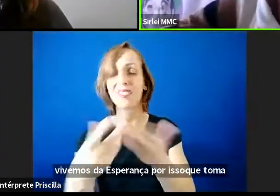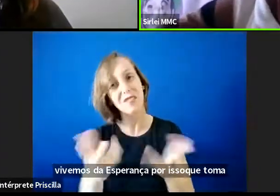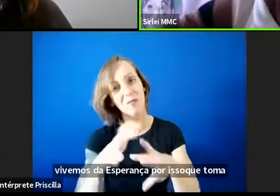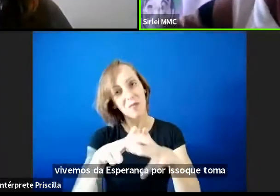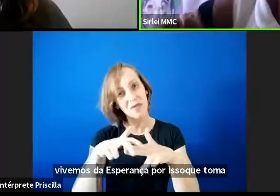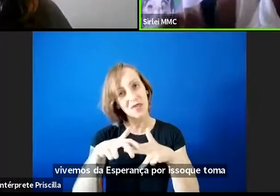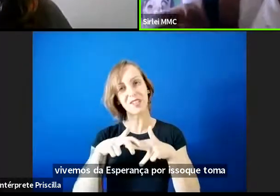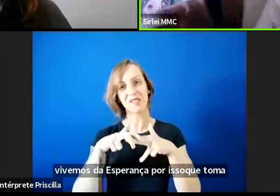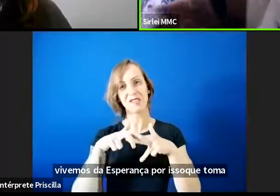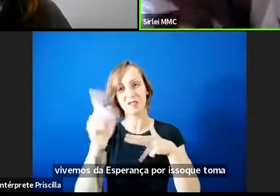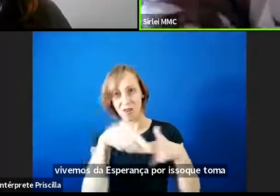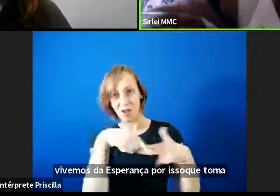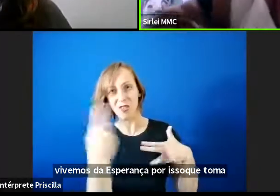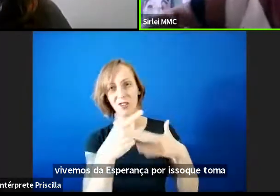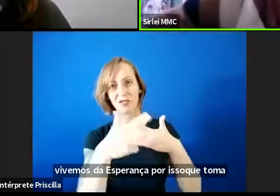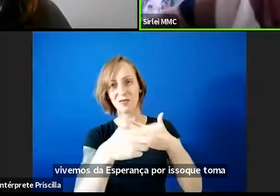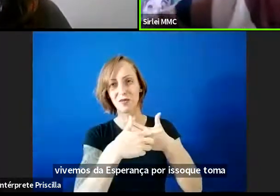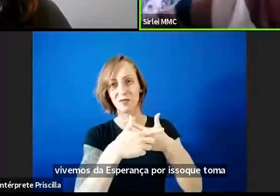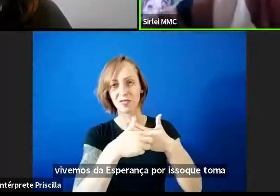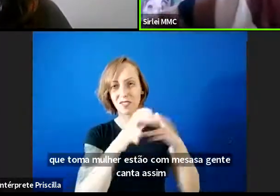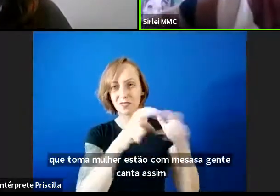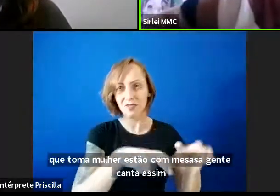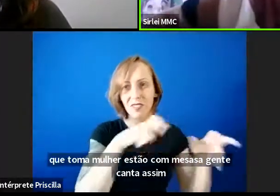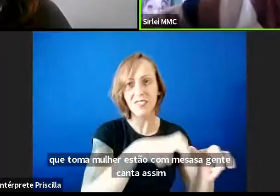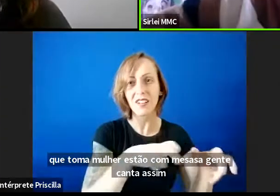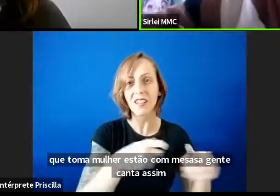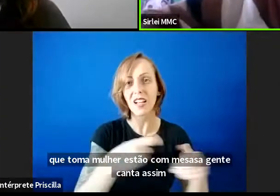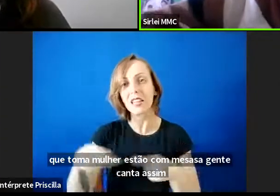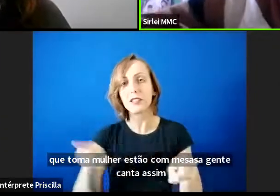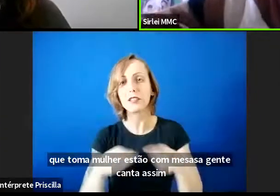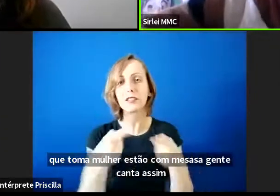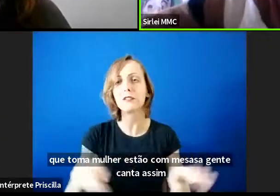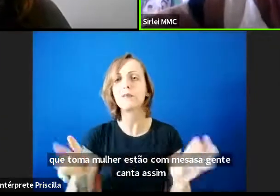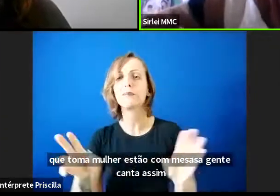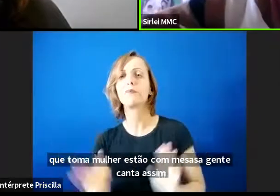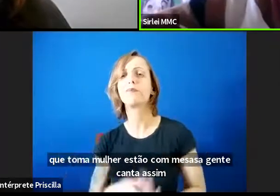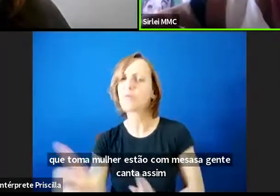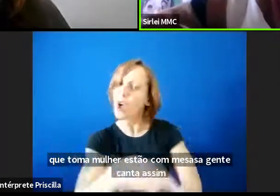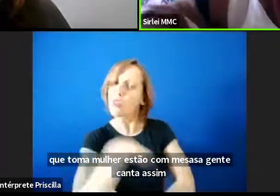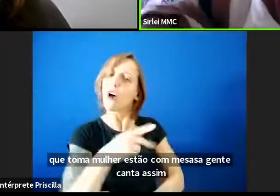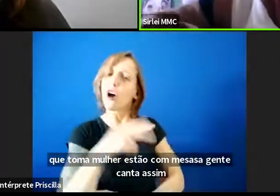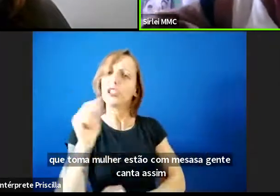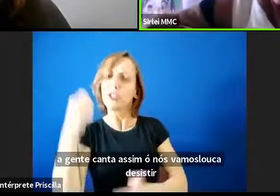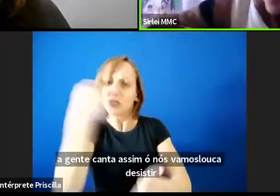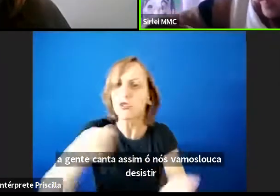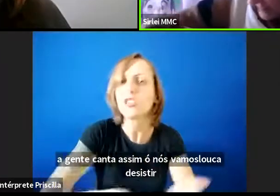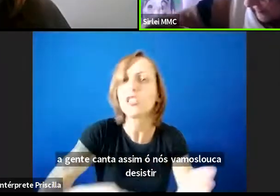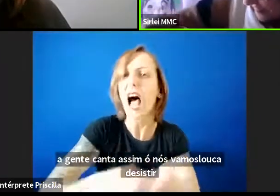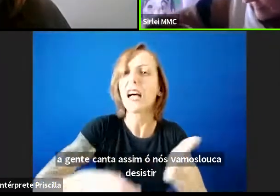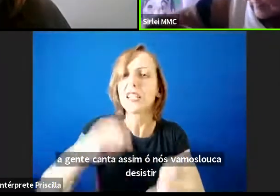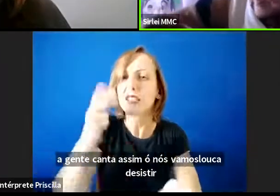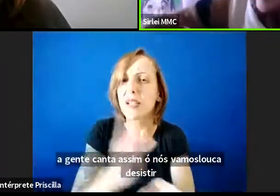canta assim, ó. Nós não vamos nunca desistir da luta.